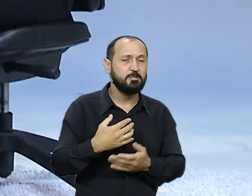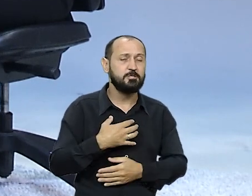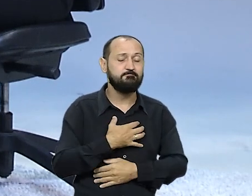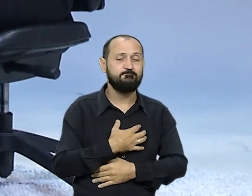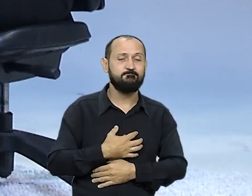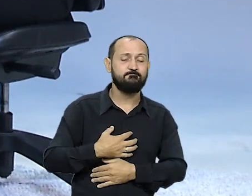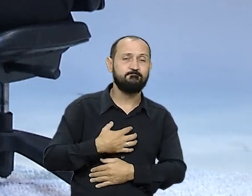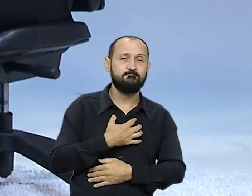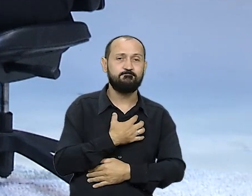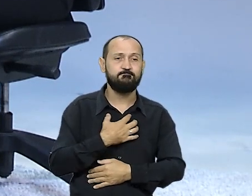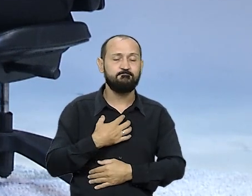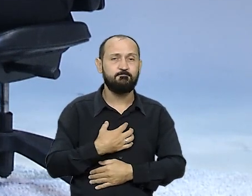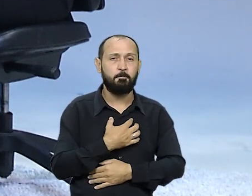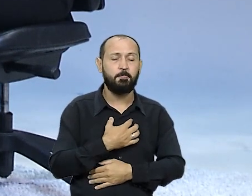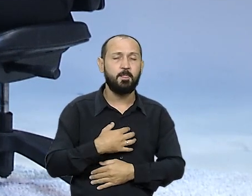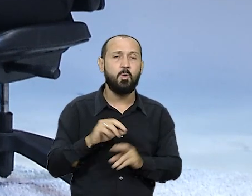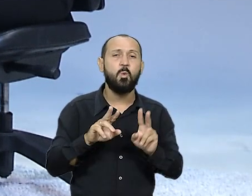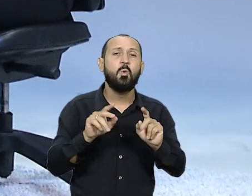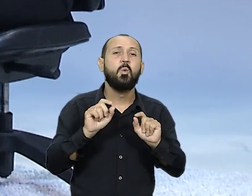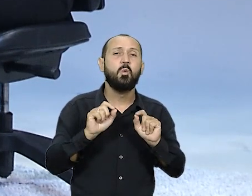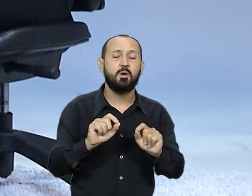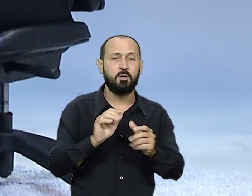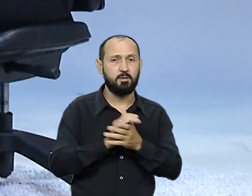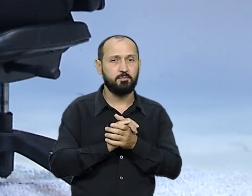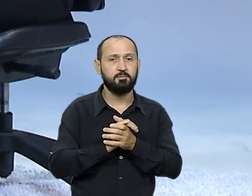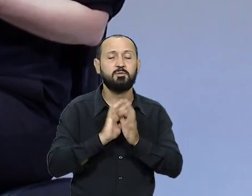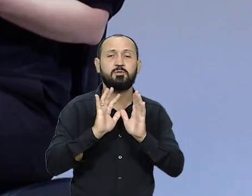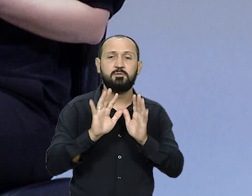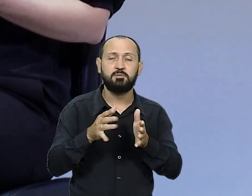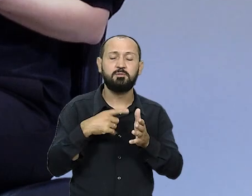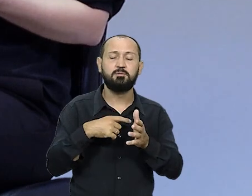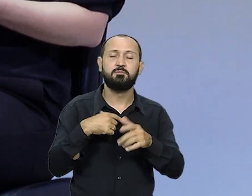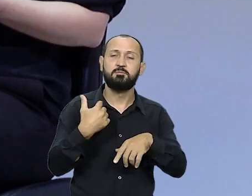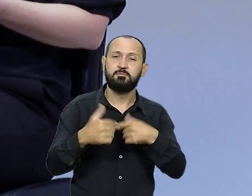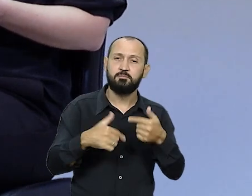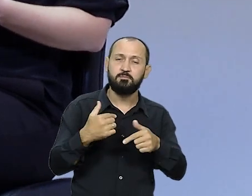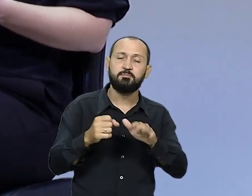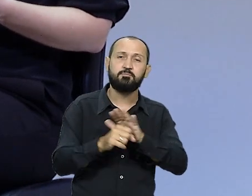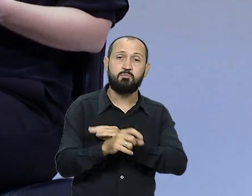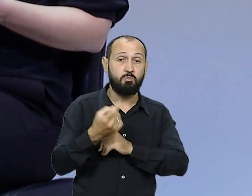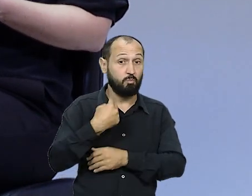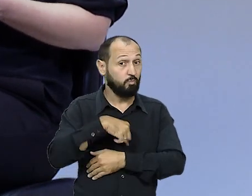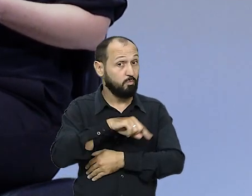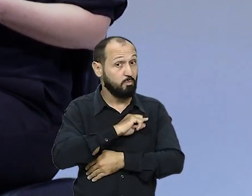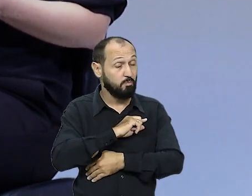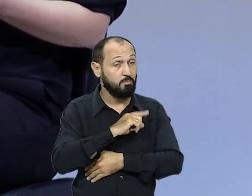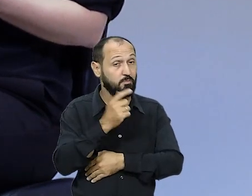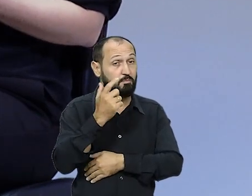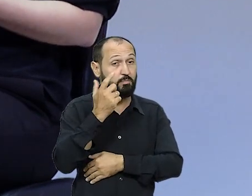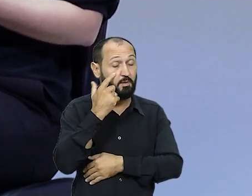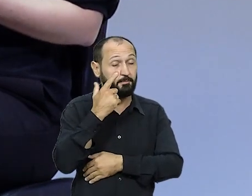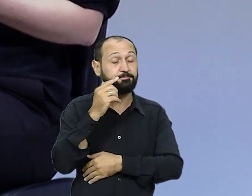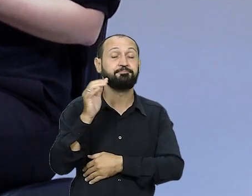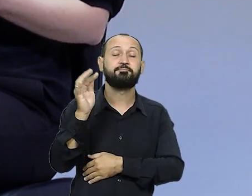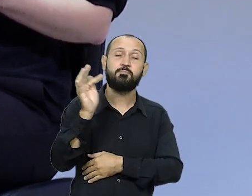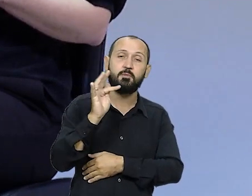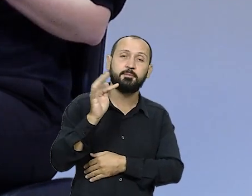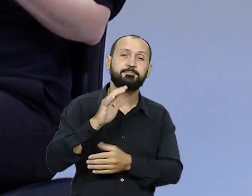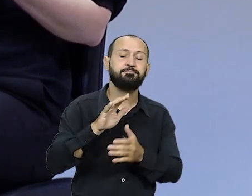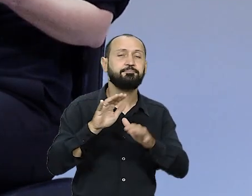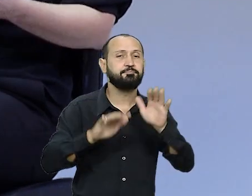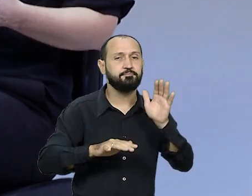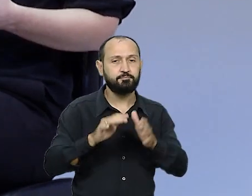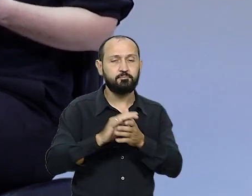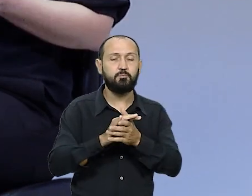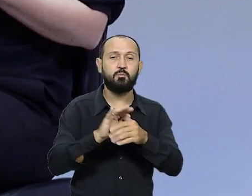Mas começou a nos incomodar a questão de que nós estamos colocando no mercado de trabalho, e quando eu falo nós, eu estou falando